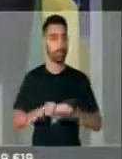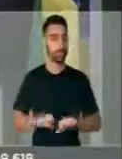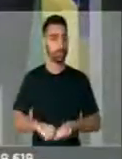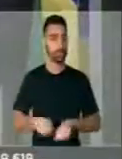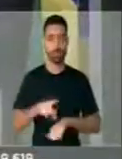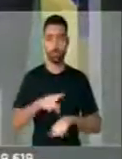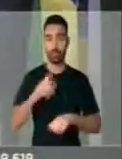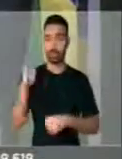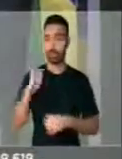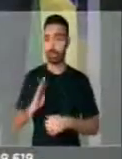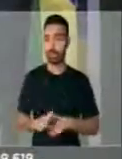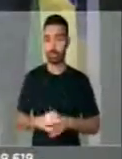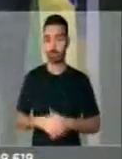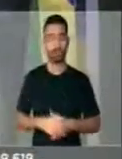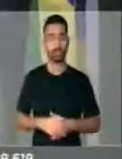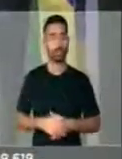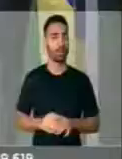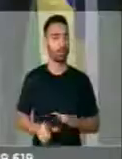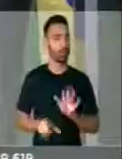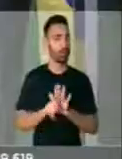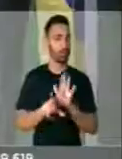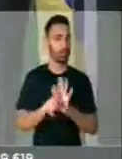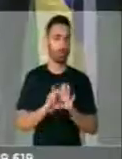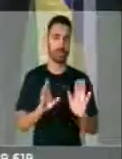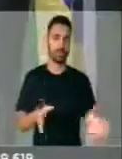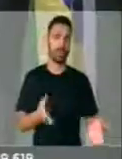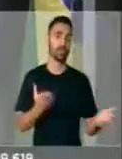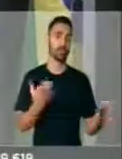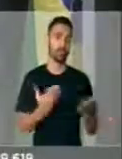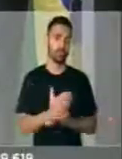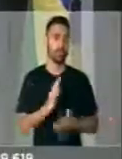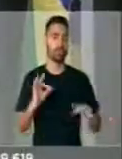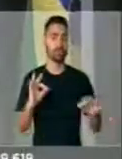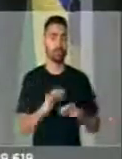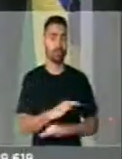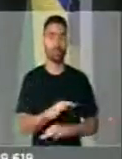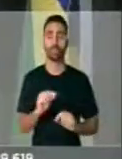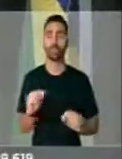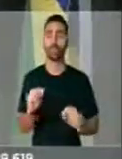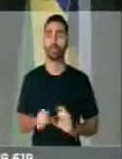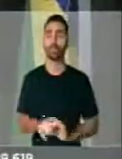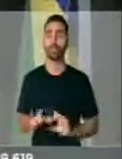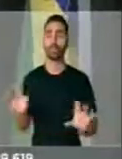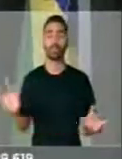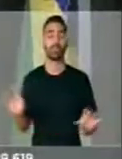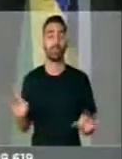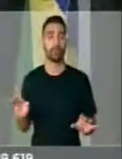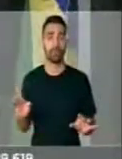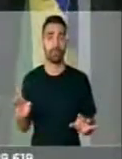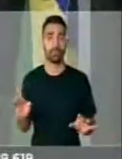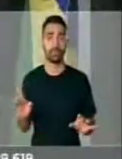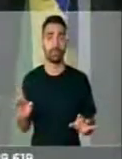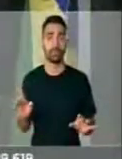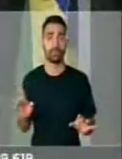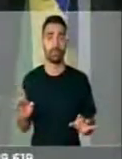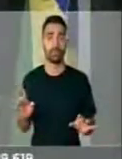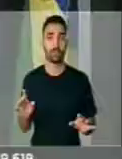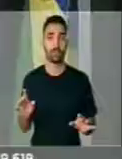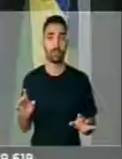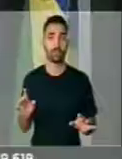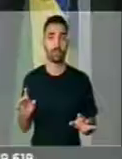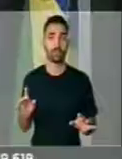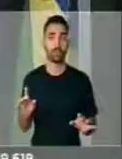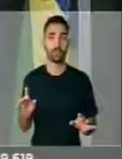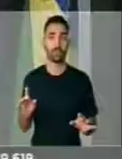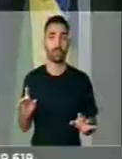Brasil. Várias leis foram aprovadas, permitindo que no médio prazo seja criado